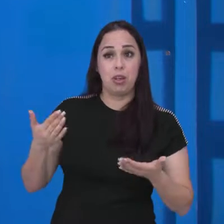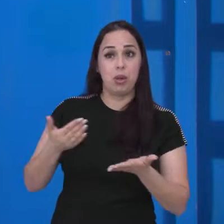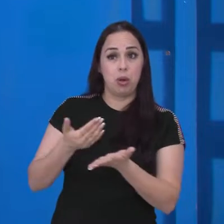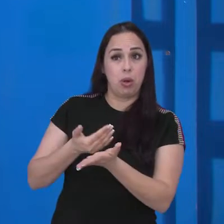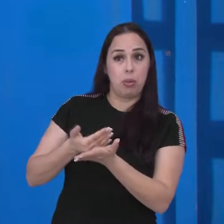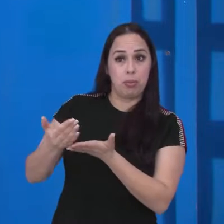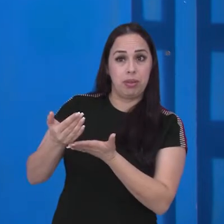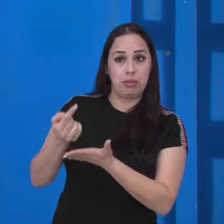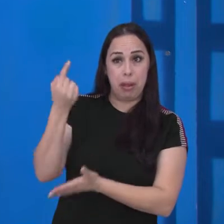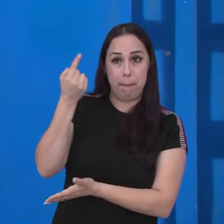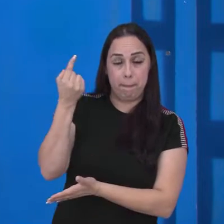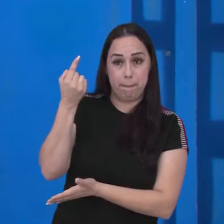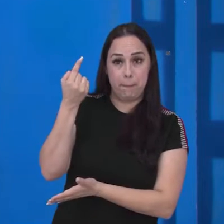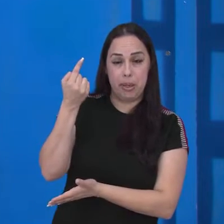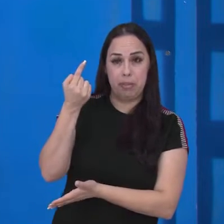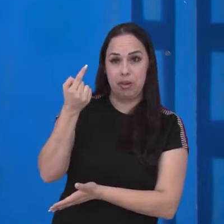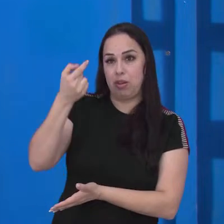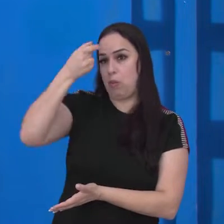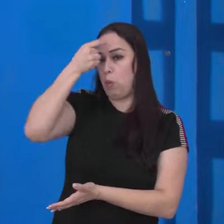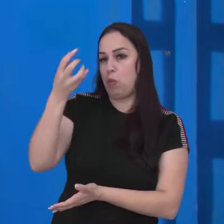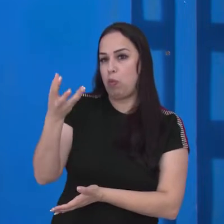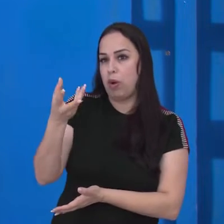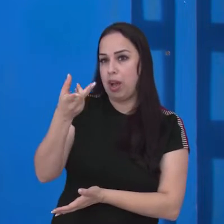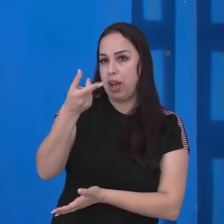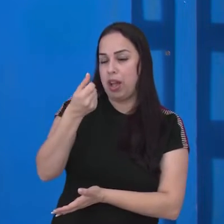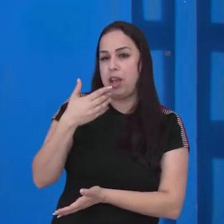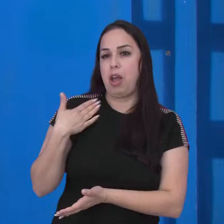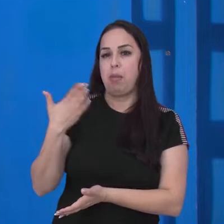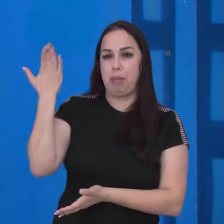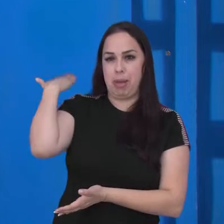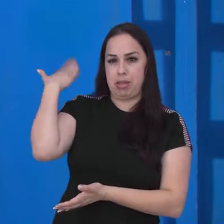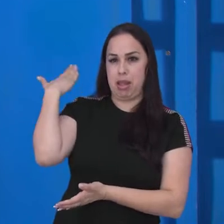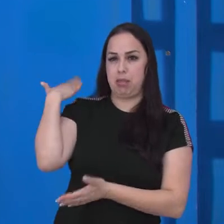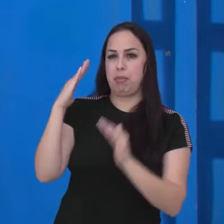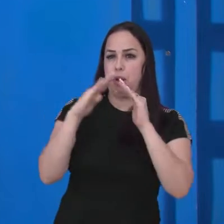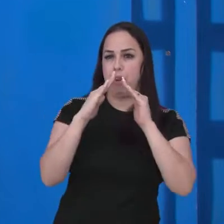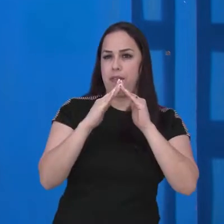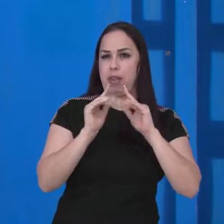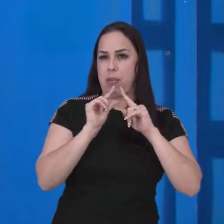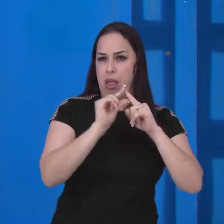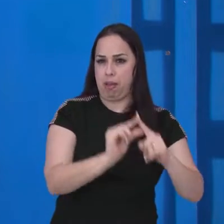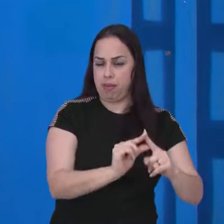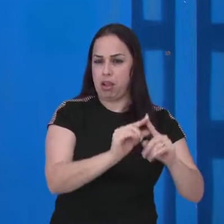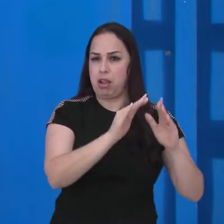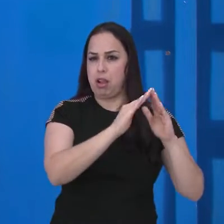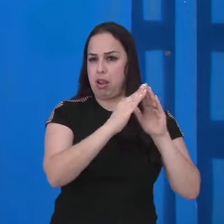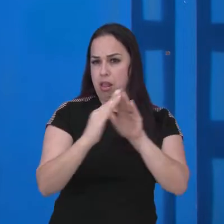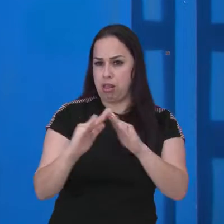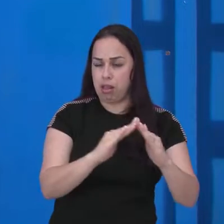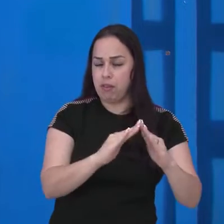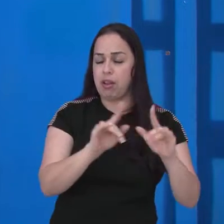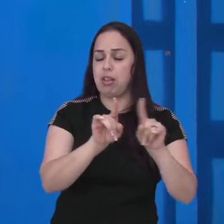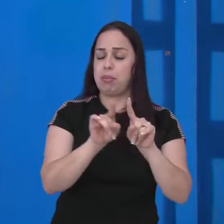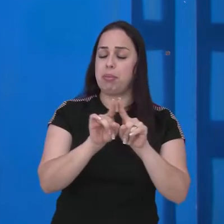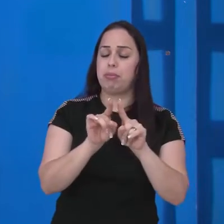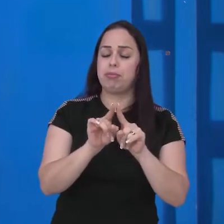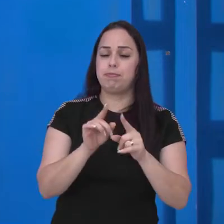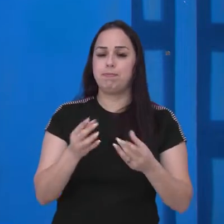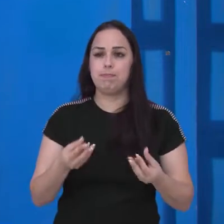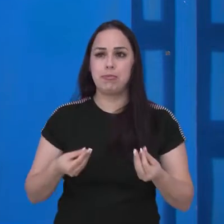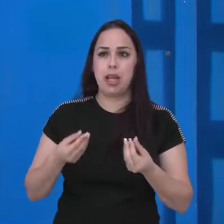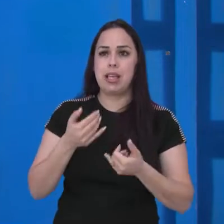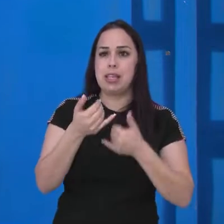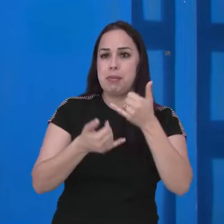Tudo isso começa assim, primeiro pela essa coisa da vocação, né? Um menino de periferia, né? Que tem toda aquela questão, né?